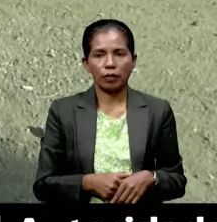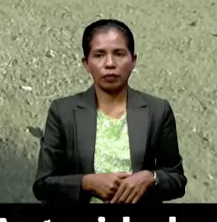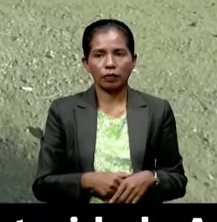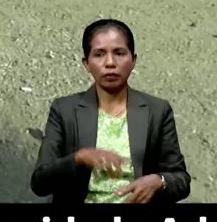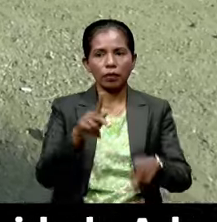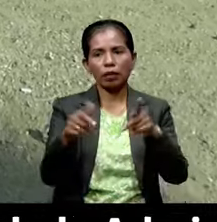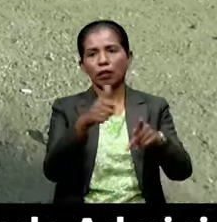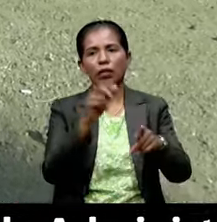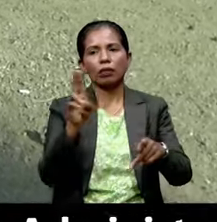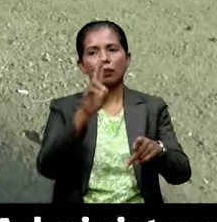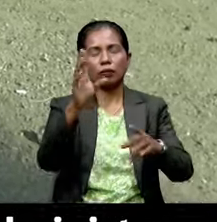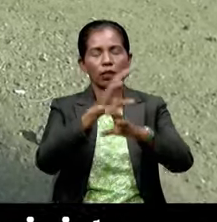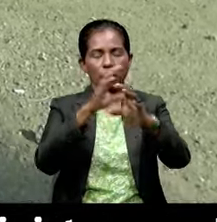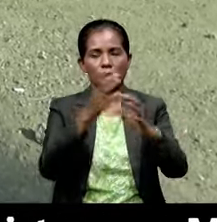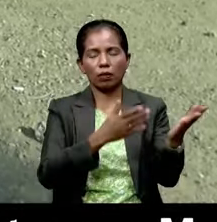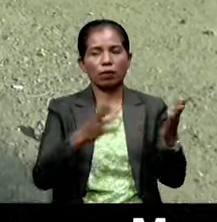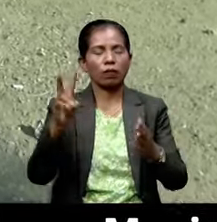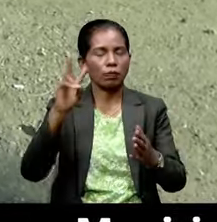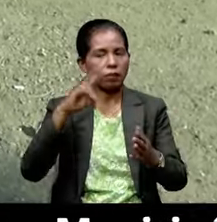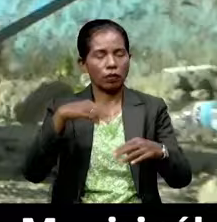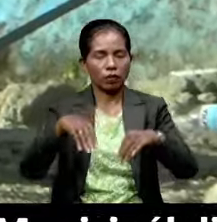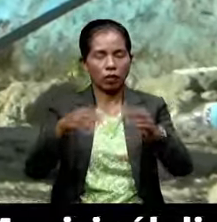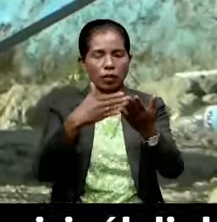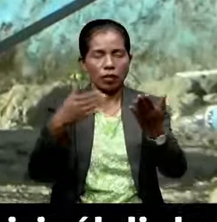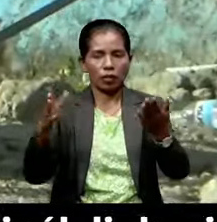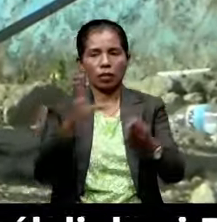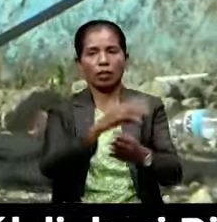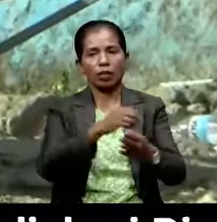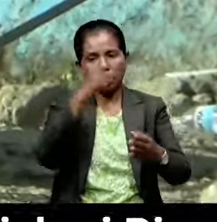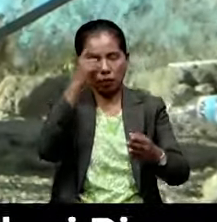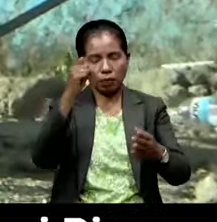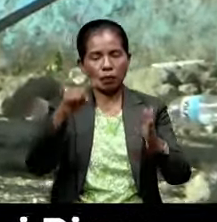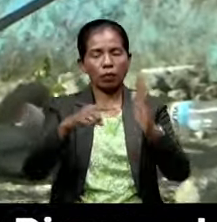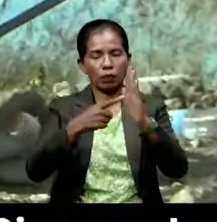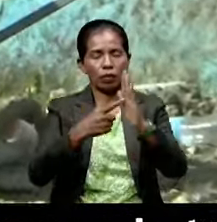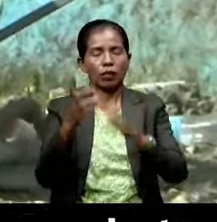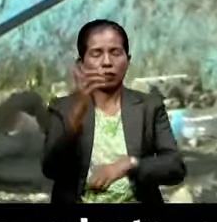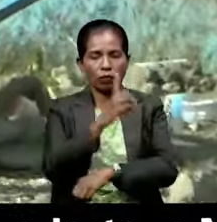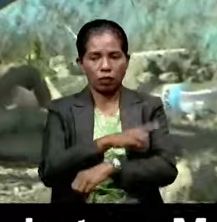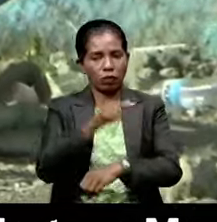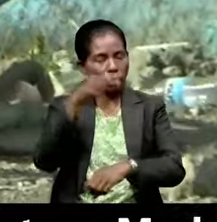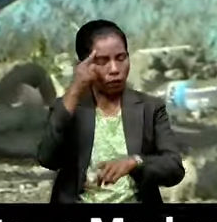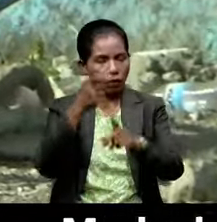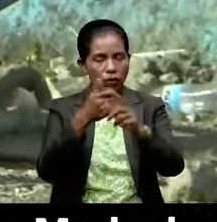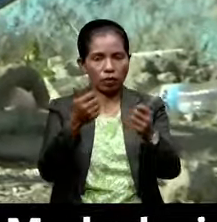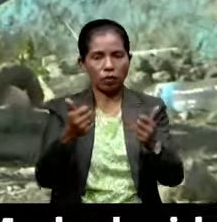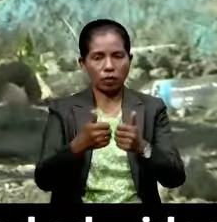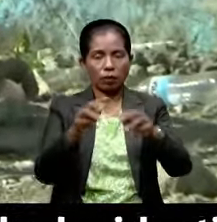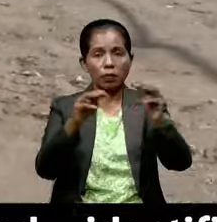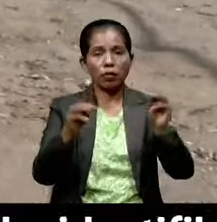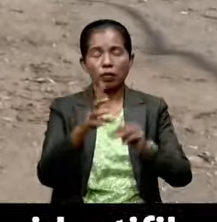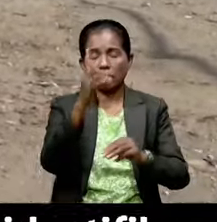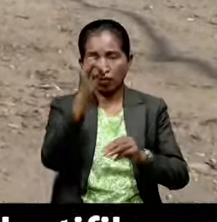Comunidade Balon usa carreta Tula Modo, Rodi Fansa San e Bidel Sengol. Tambane, Rahu Ohimba Oin, governo de Rússia, autoridade município de